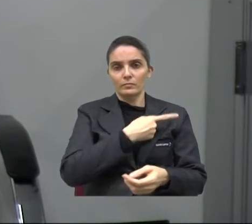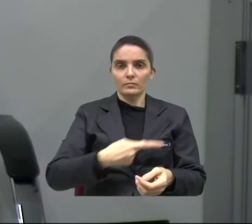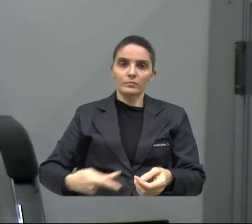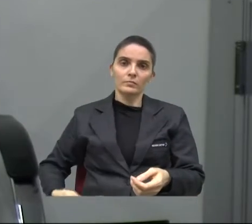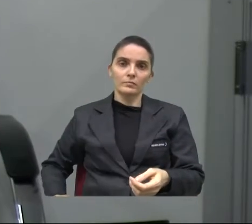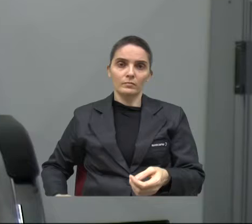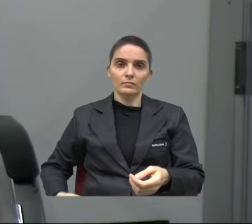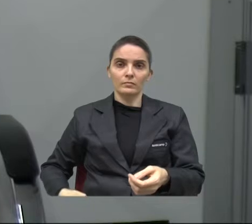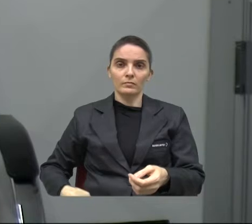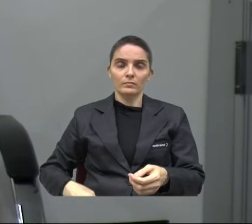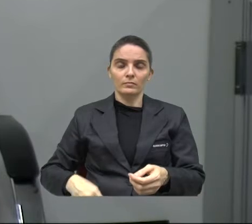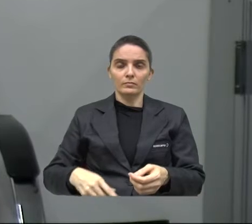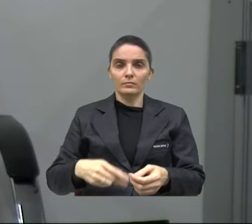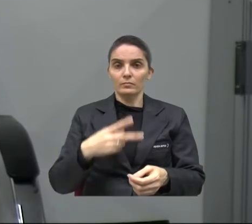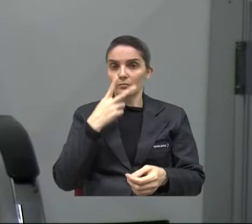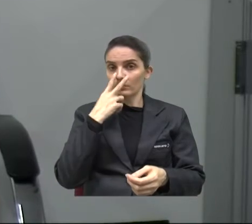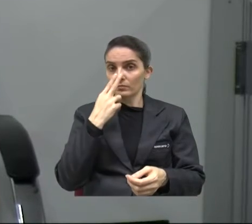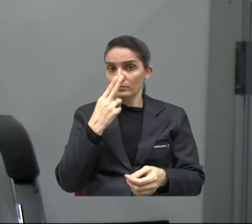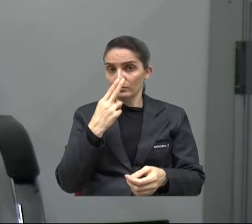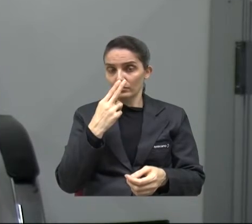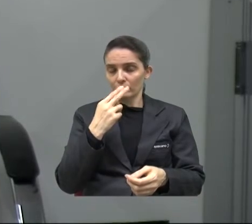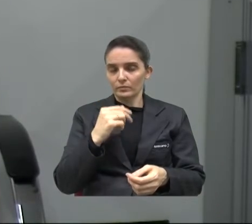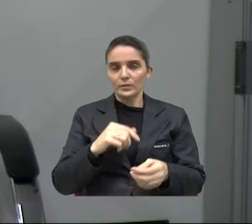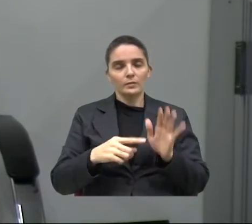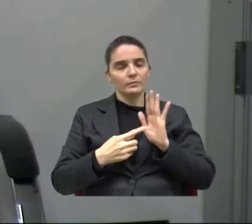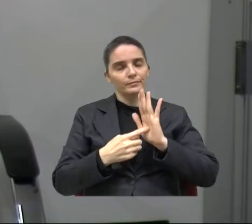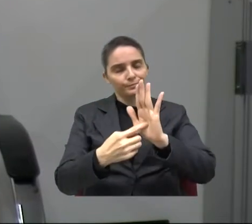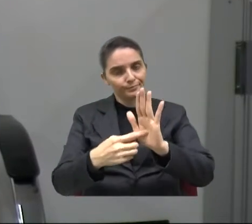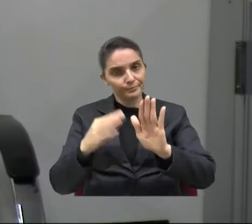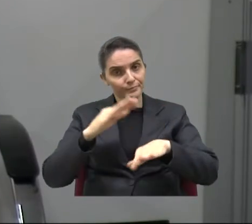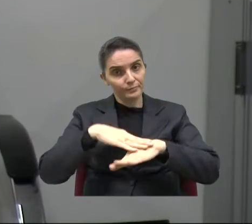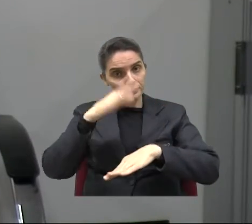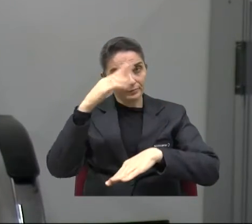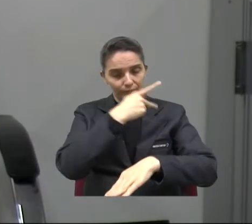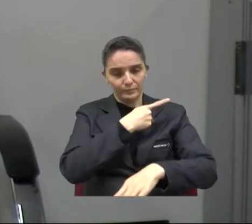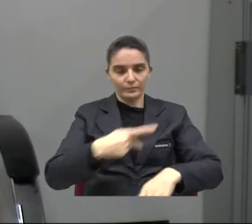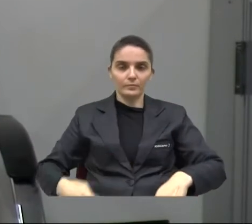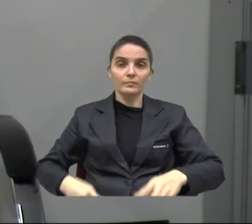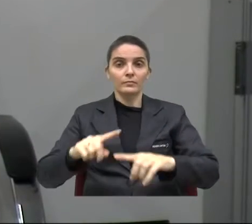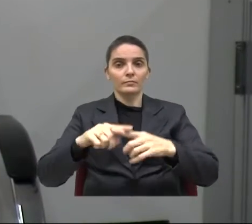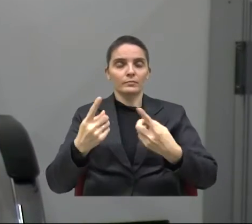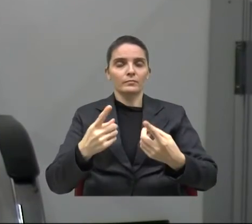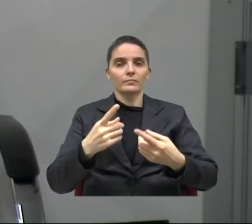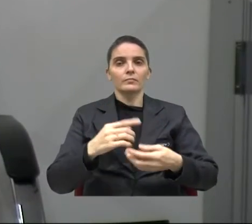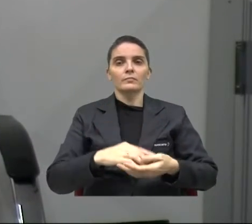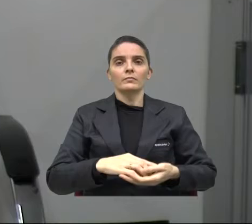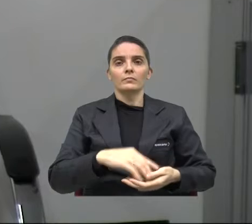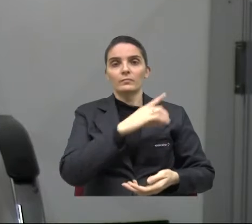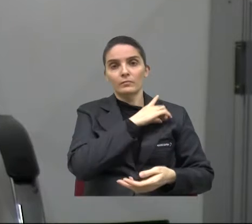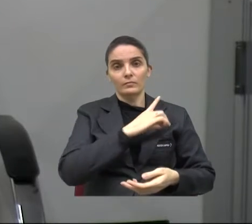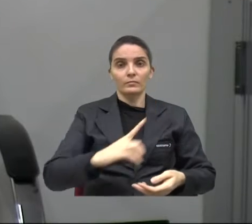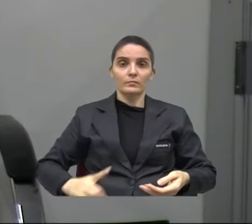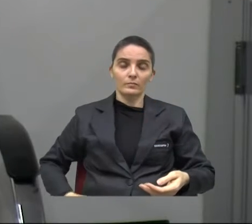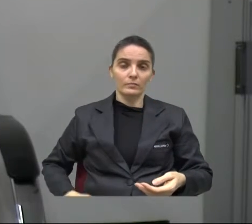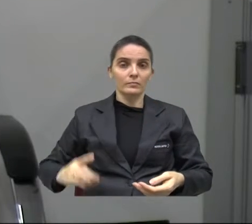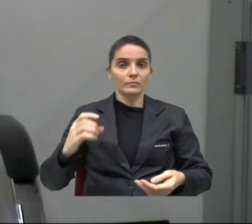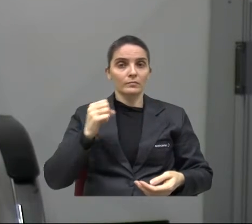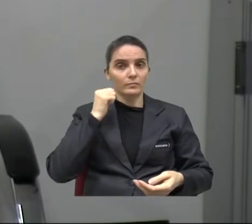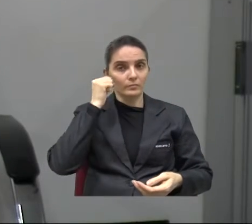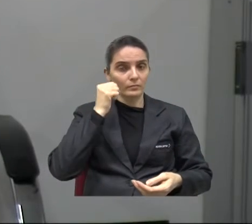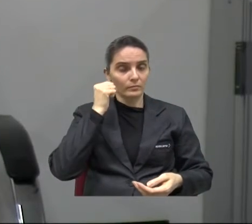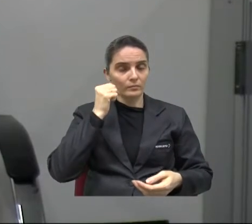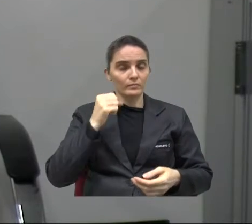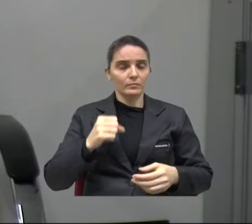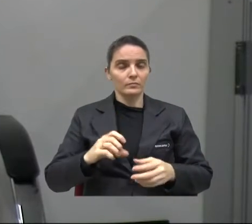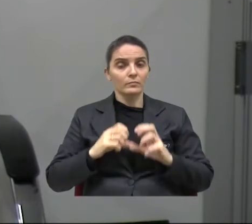o presidente. Mas o Poder Legislativo tem uma força substancialmente importante. Tanto é que propõe a Comissão de Assuntos